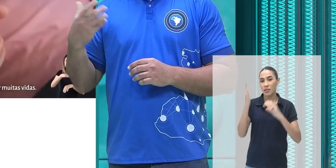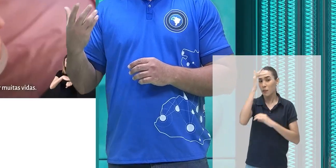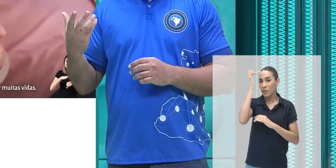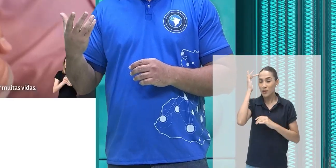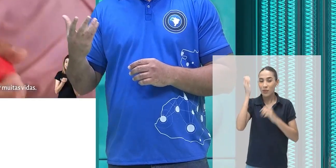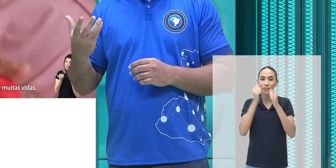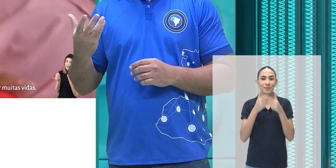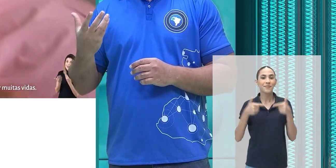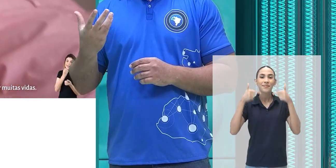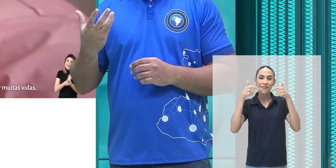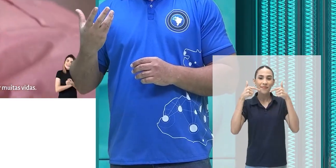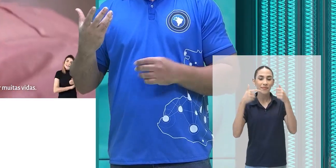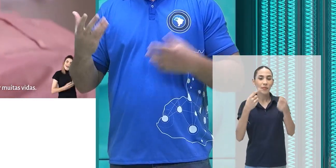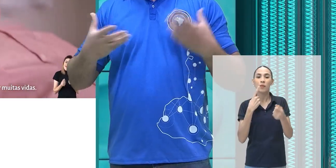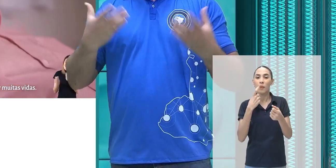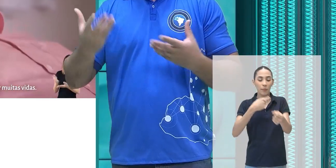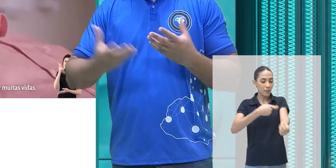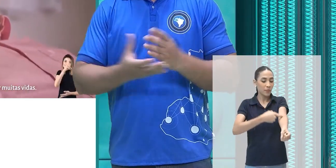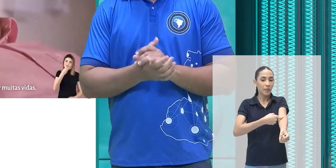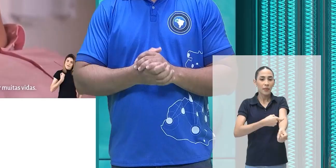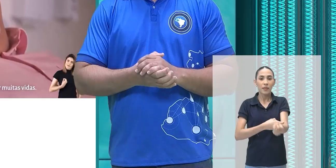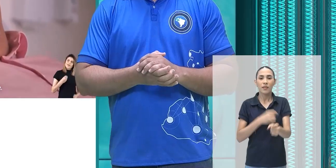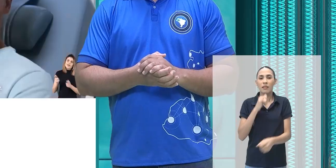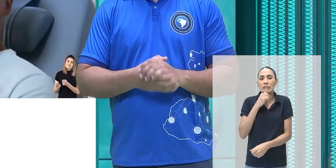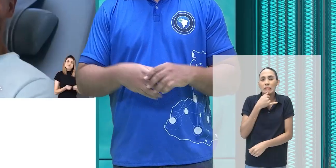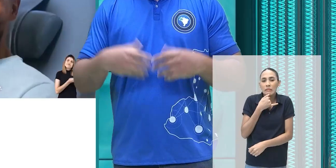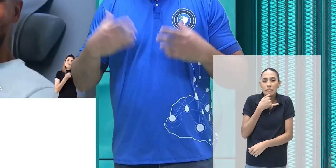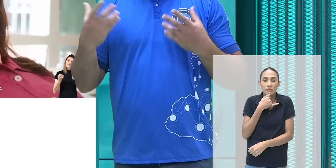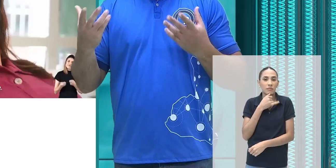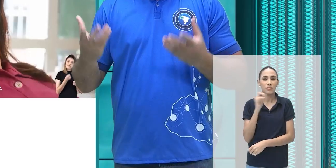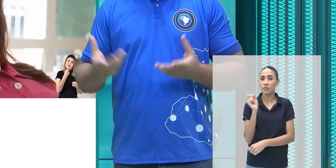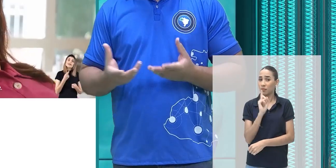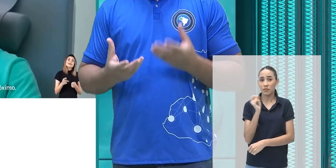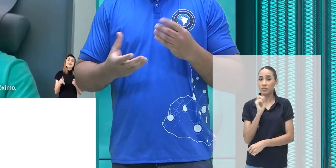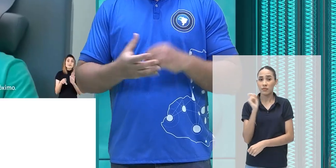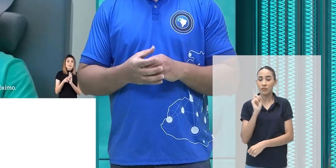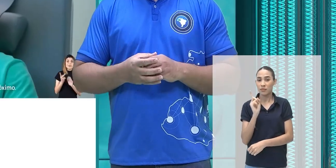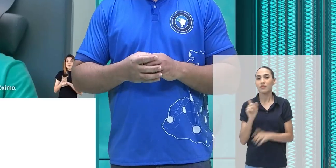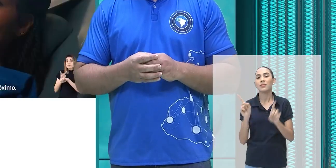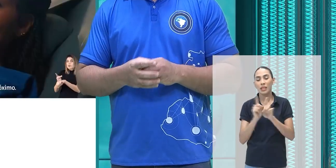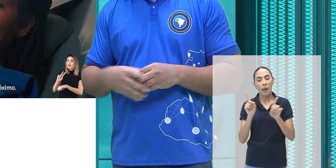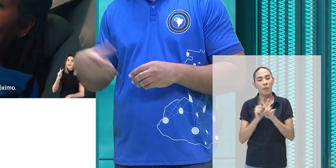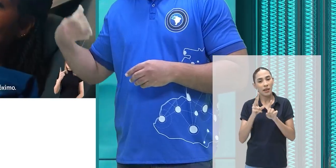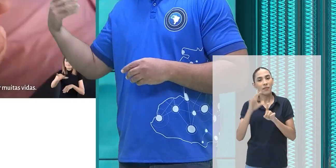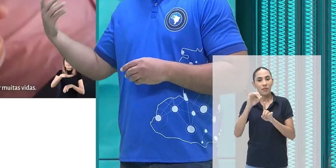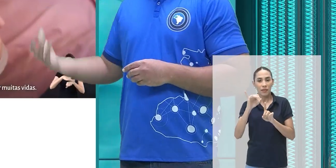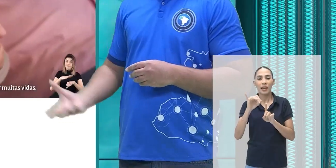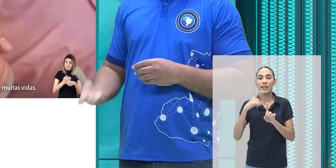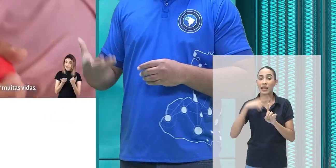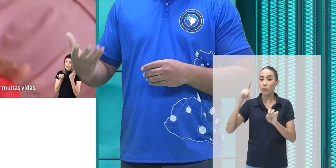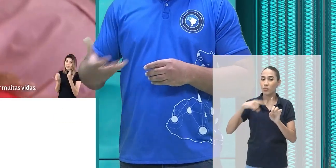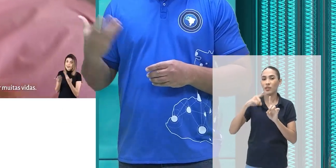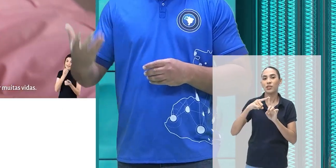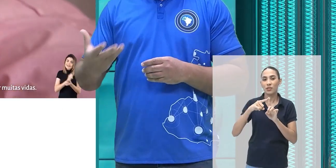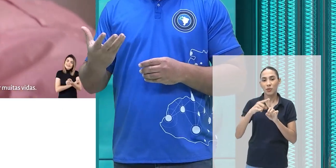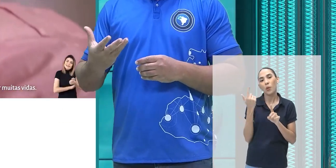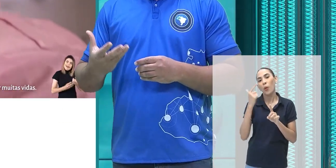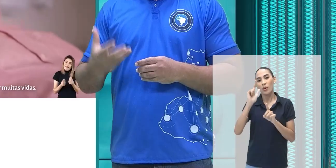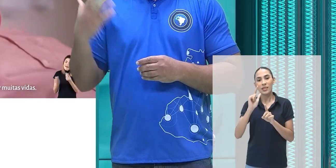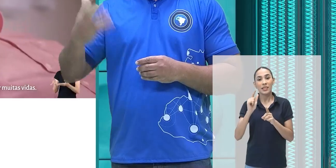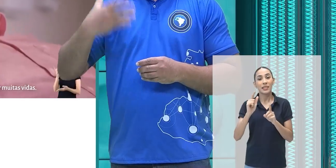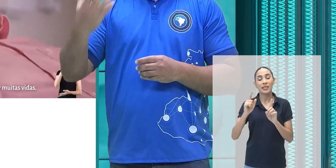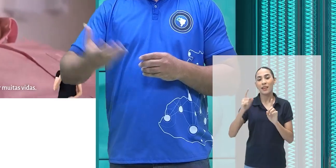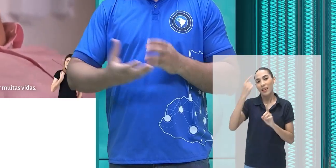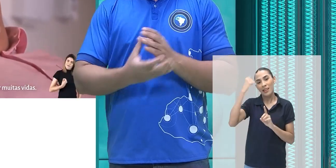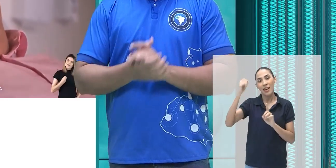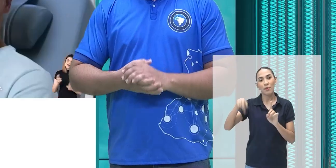estão sorrindo na hora de doar sangue, elas não estão com uma cara triste. Observe que isso também é intencional, para gerar esse efeito